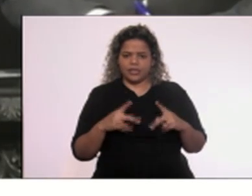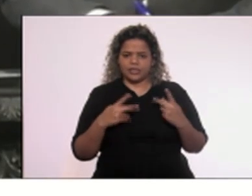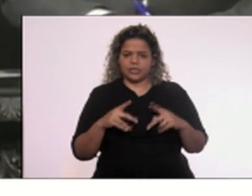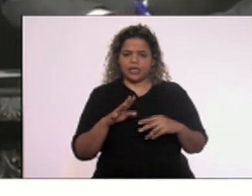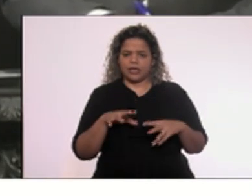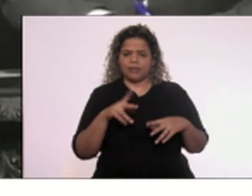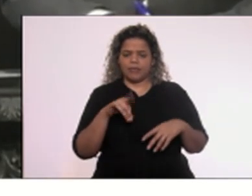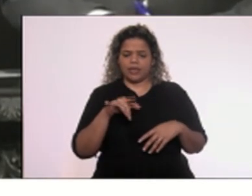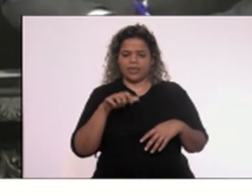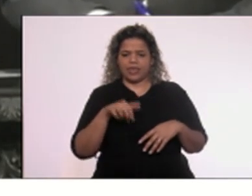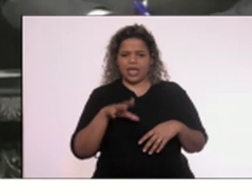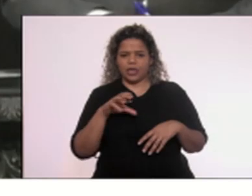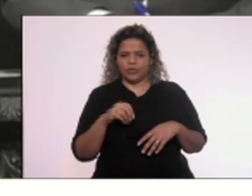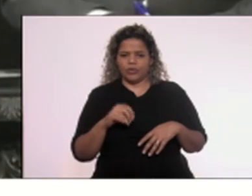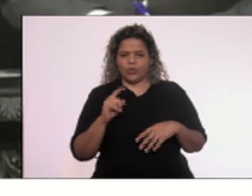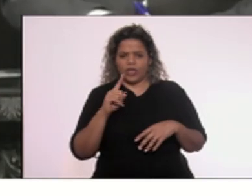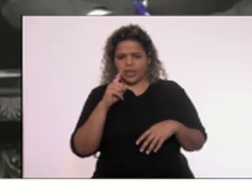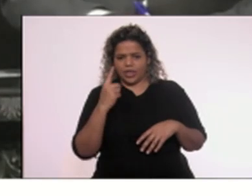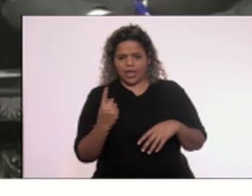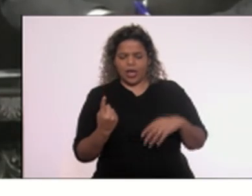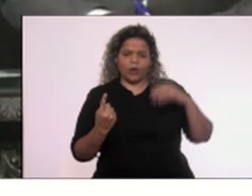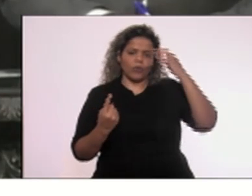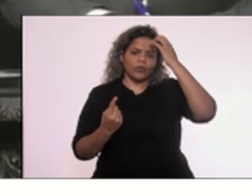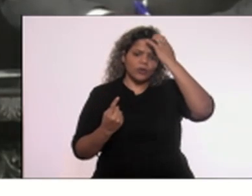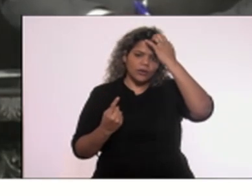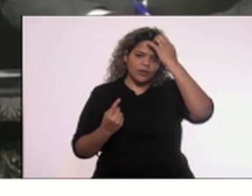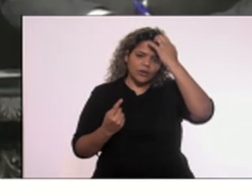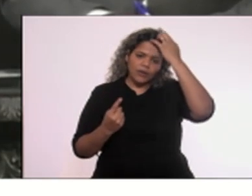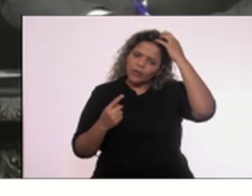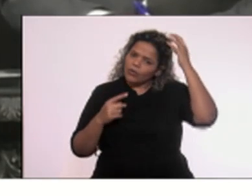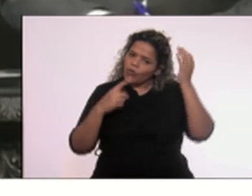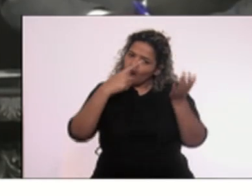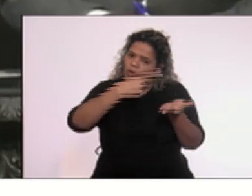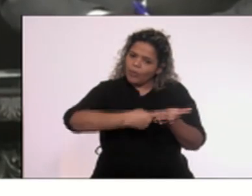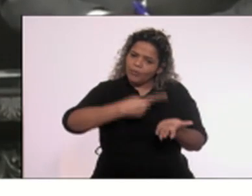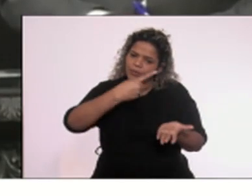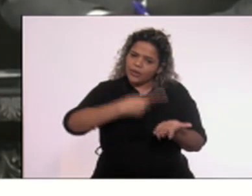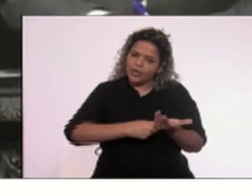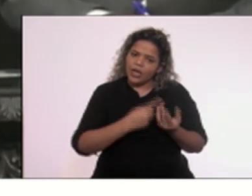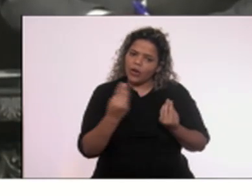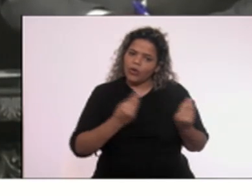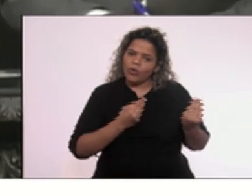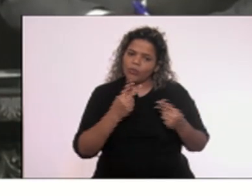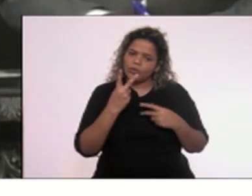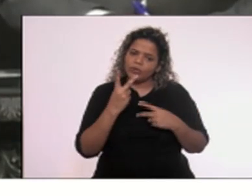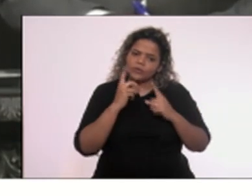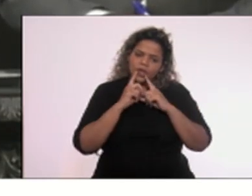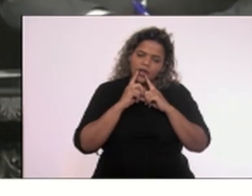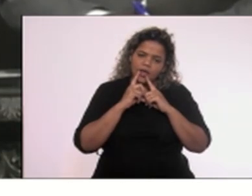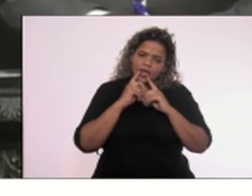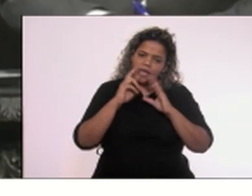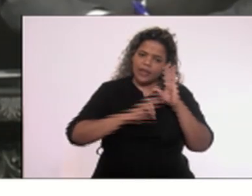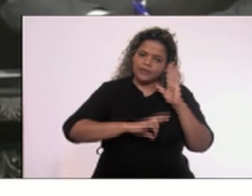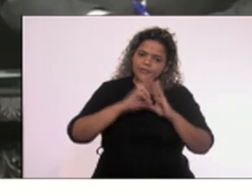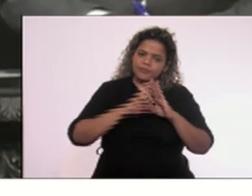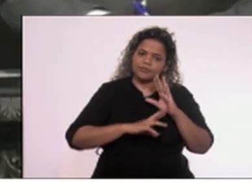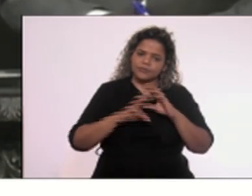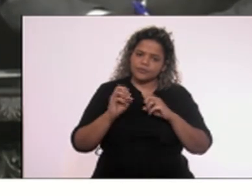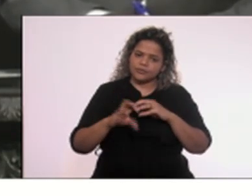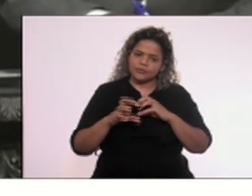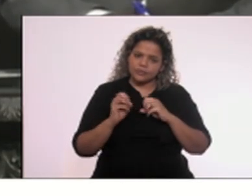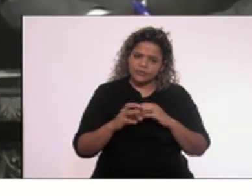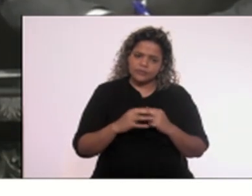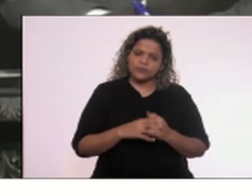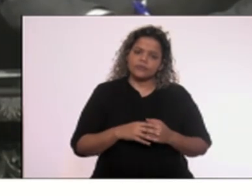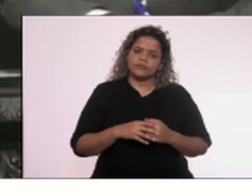plenário. Sim. Então, o ideal seria combinar com os dois relatores da educação